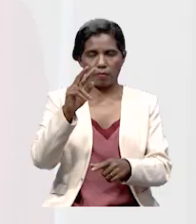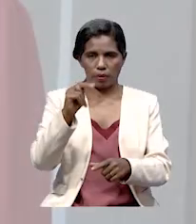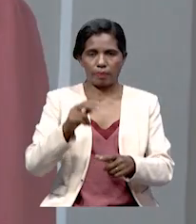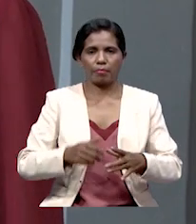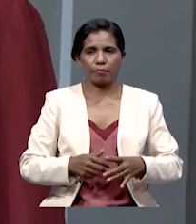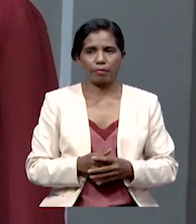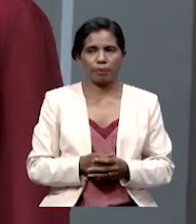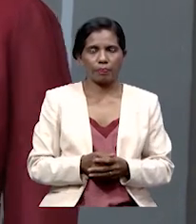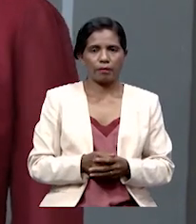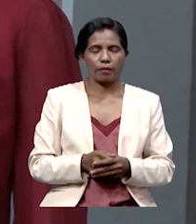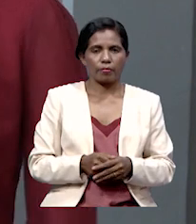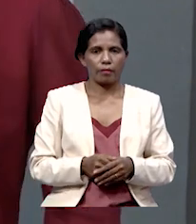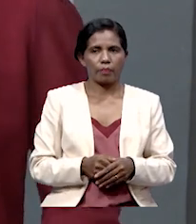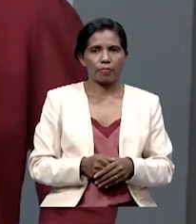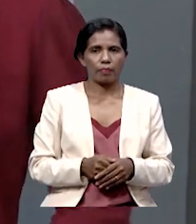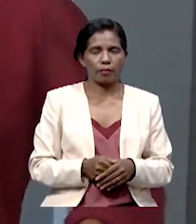GMN.